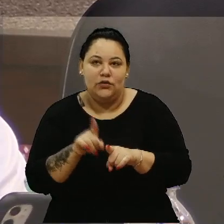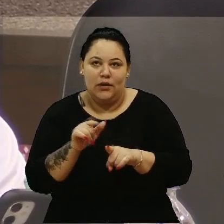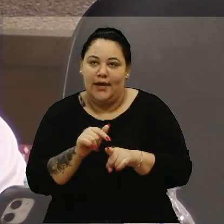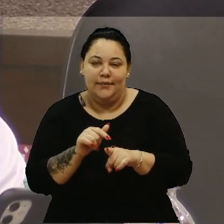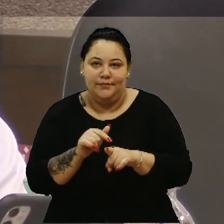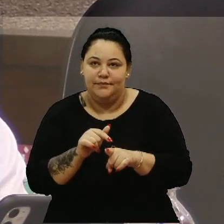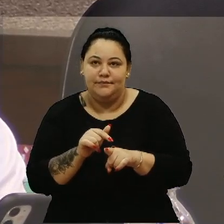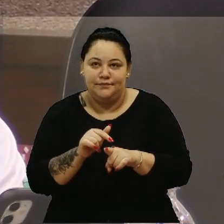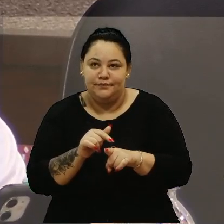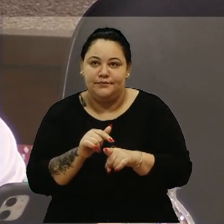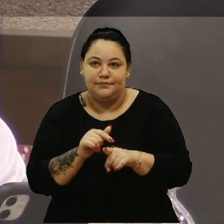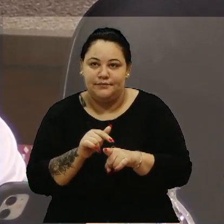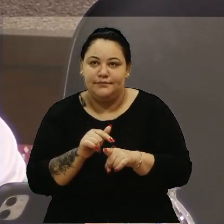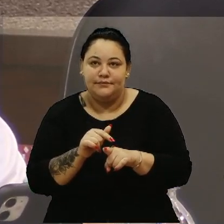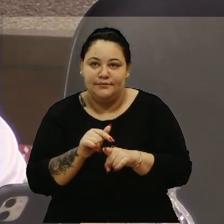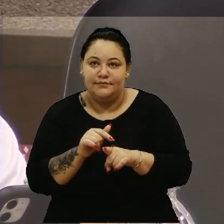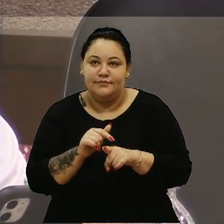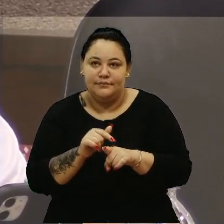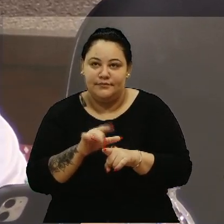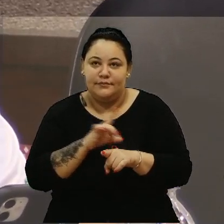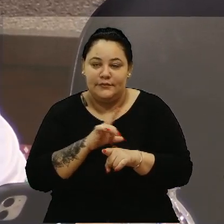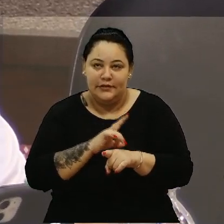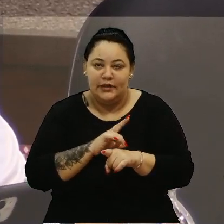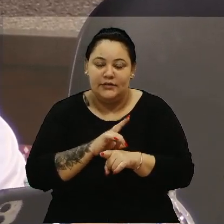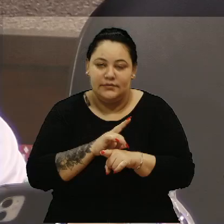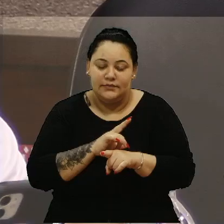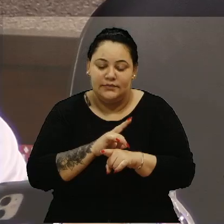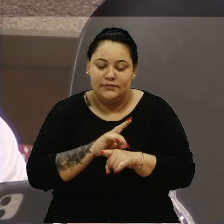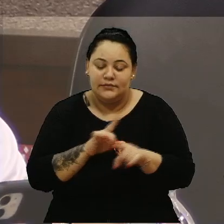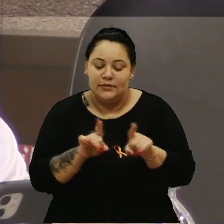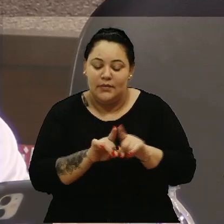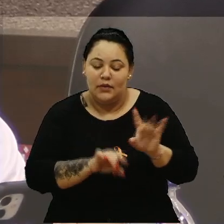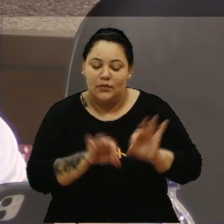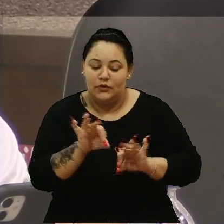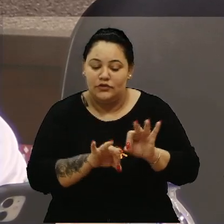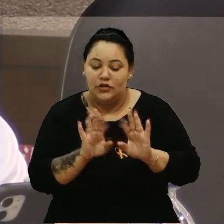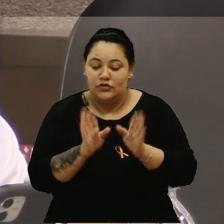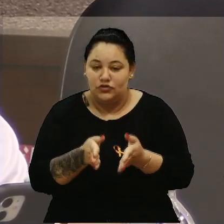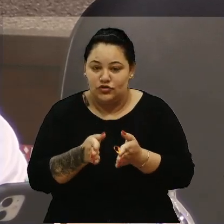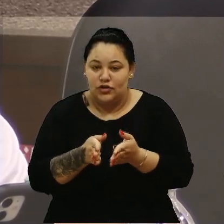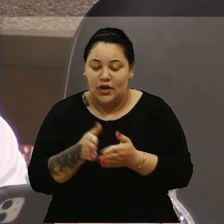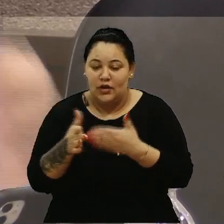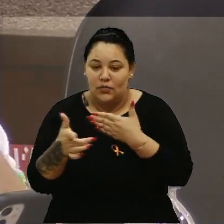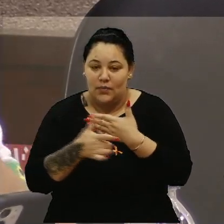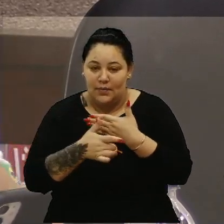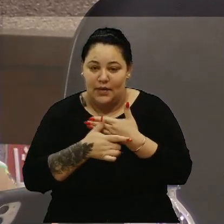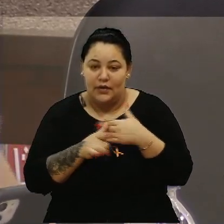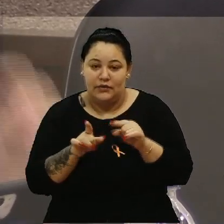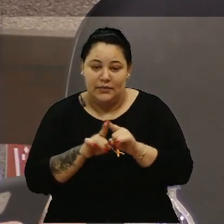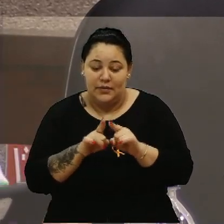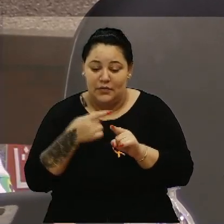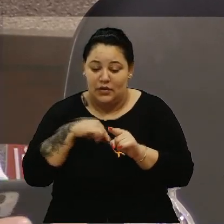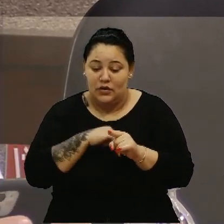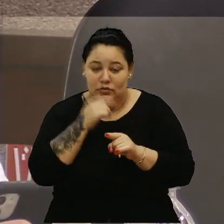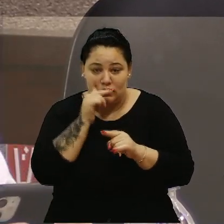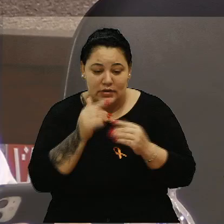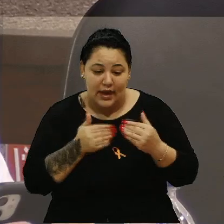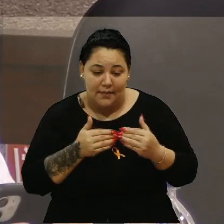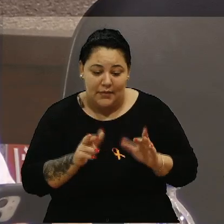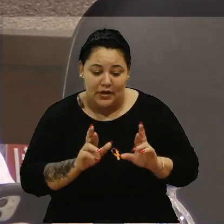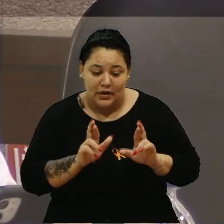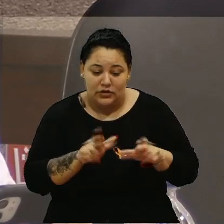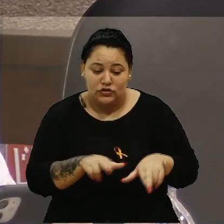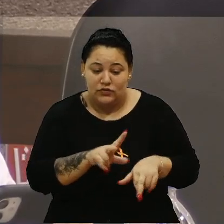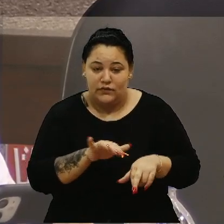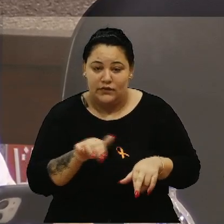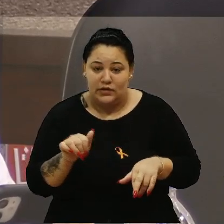que eu tenho em mente de um projeto, até alguma coisa já em papel, para a gente abrir por ali, pela região da Vila